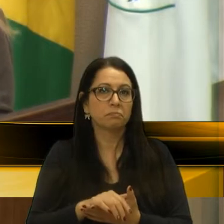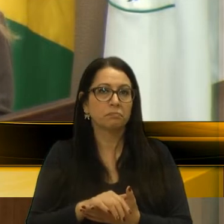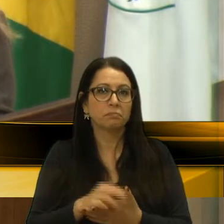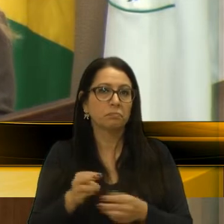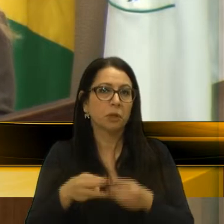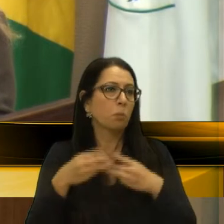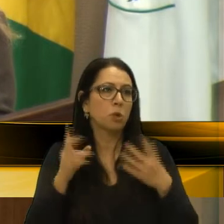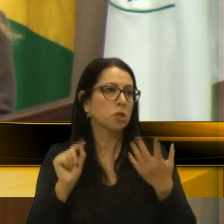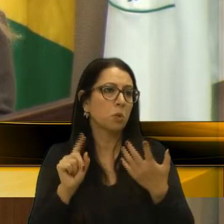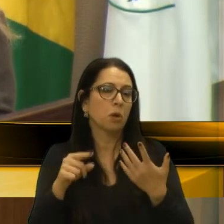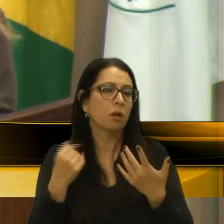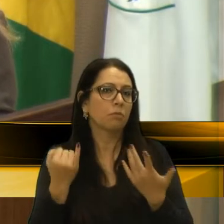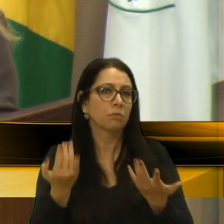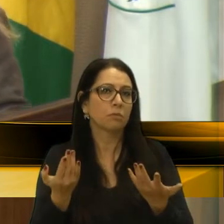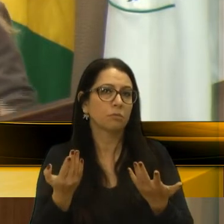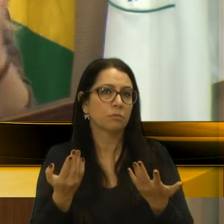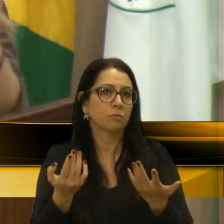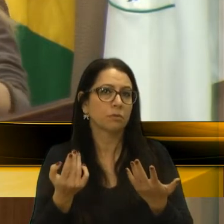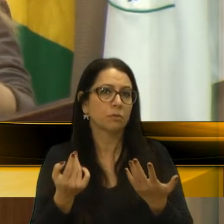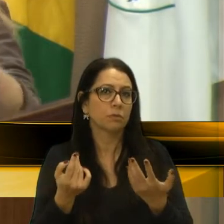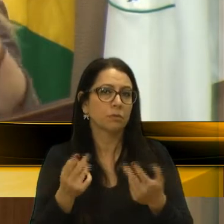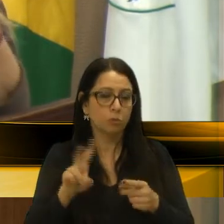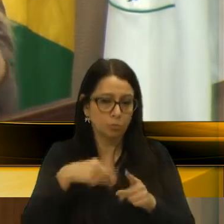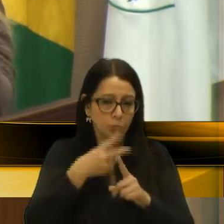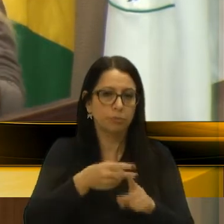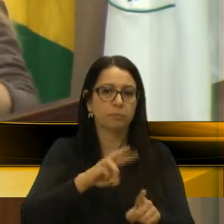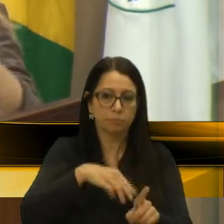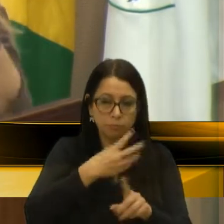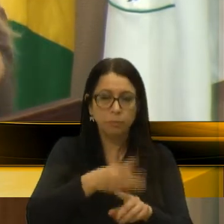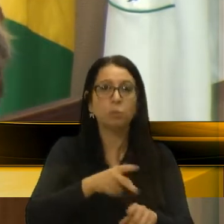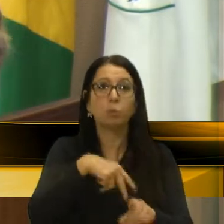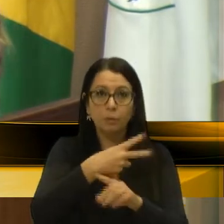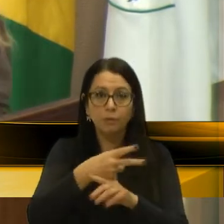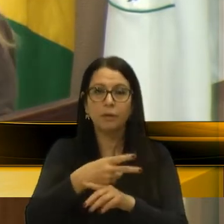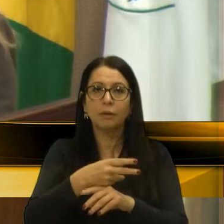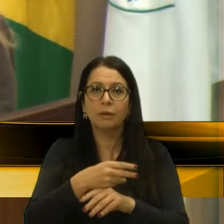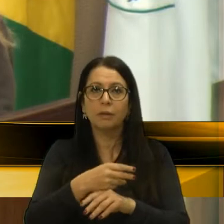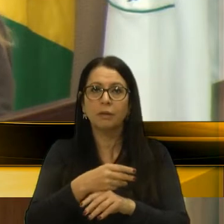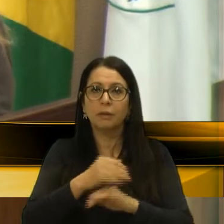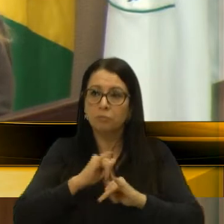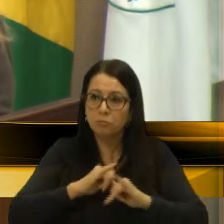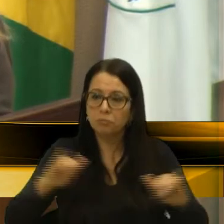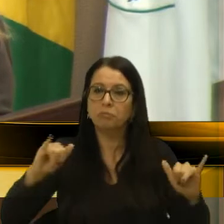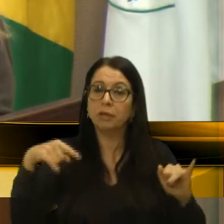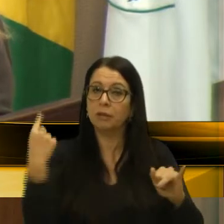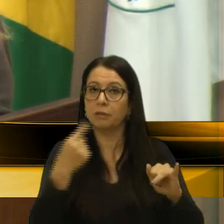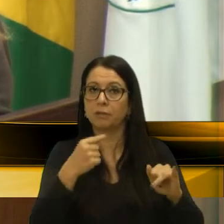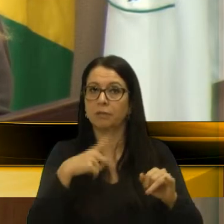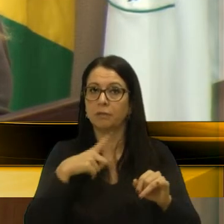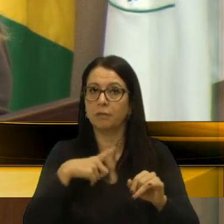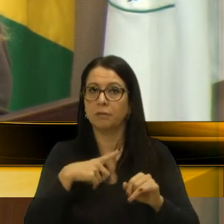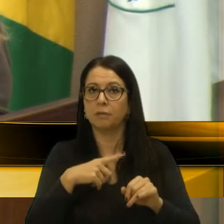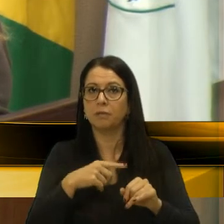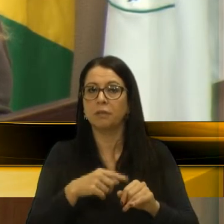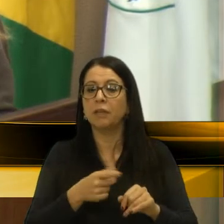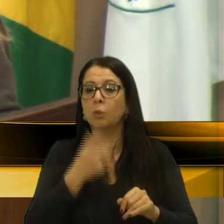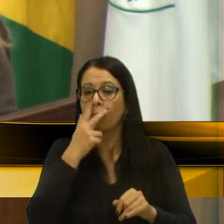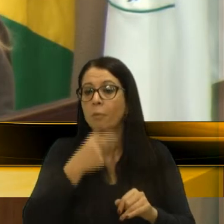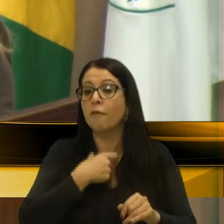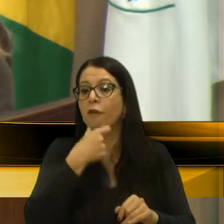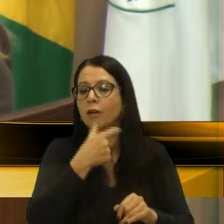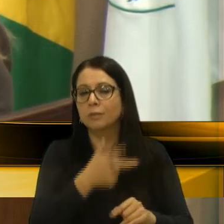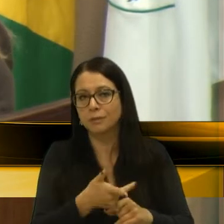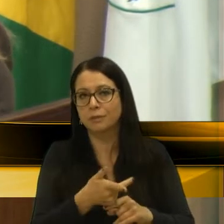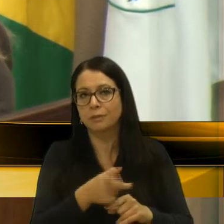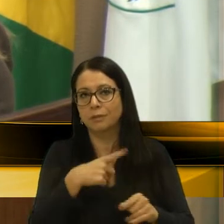uma moção? Se a gente multiplicar ela, se a gente der voz a ela, a gente vai estar dando voz a